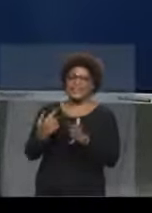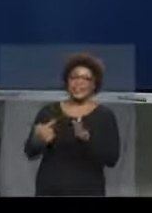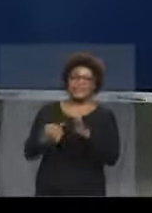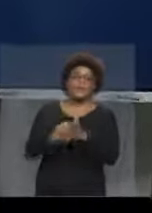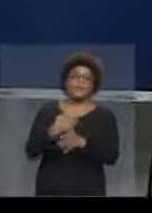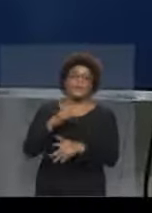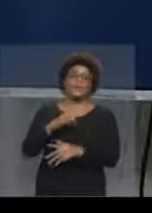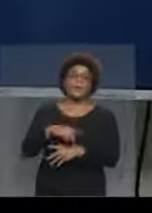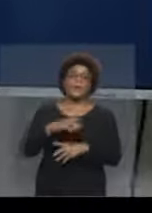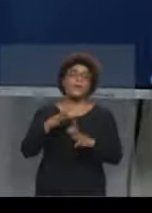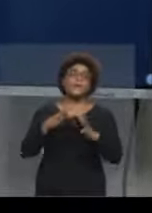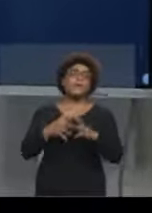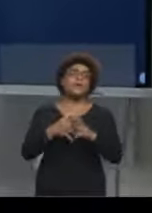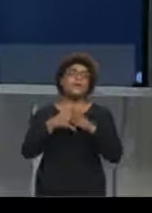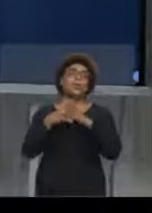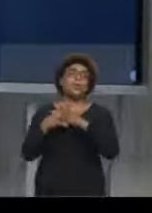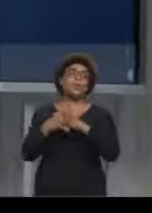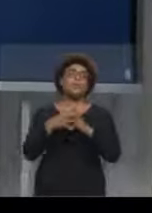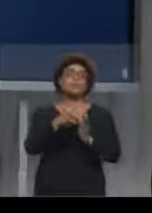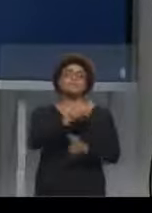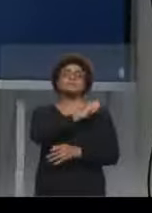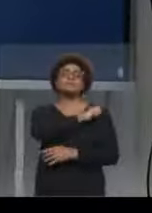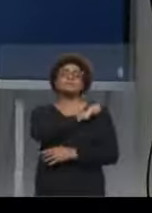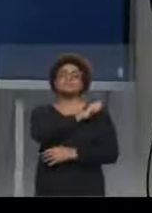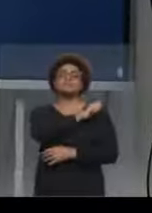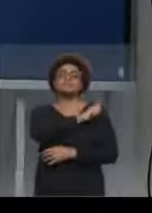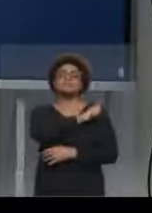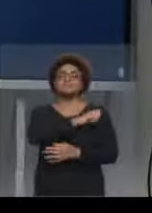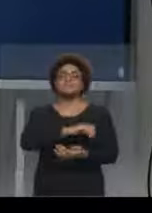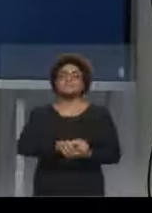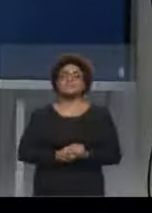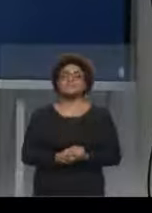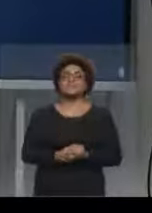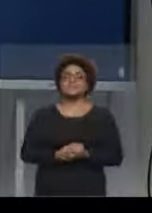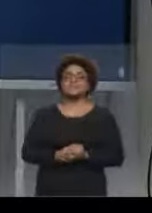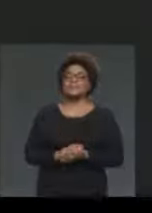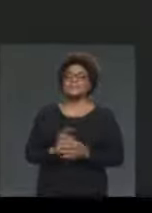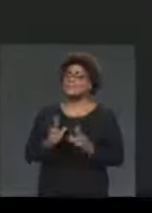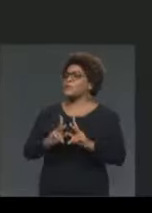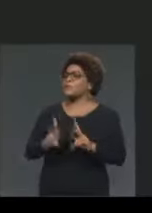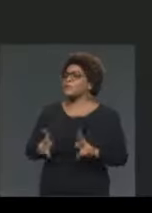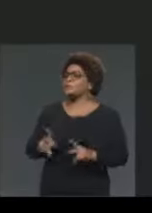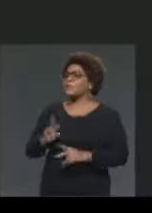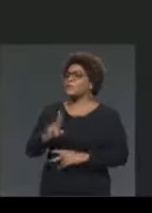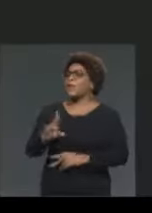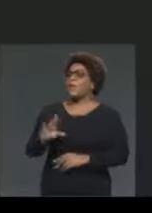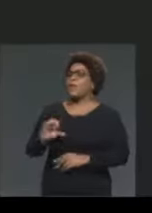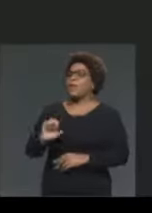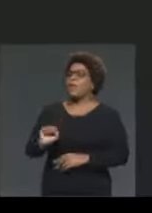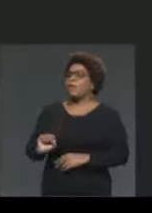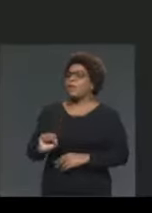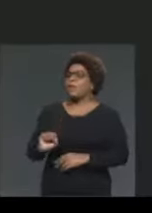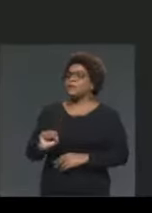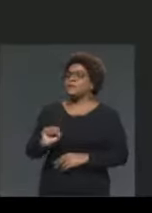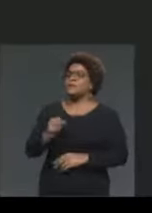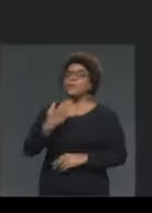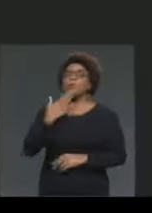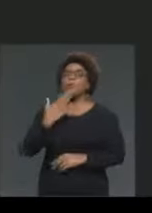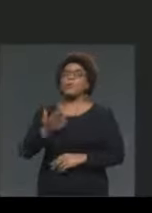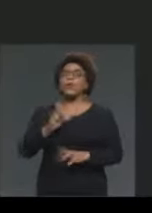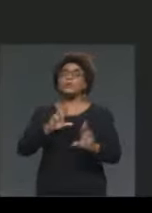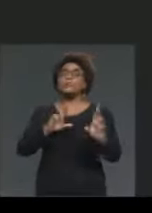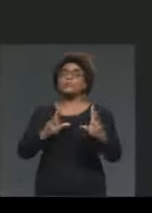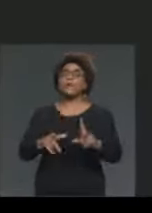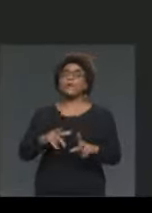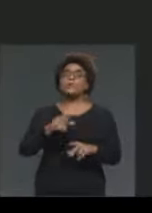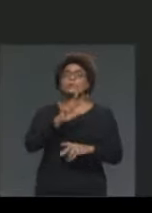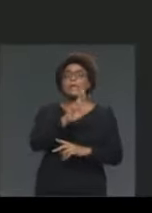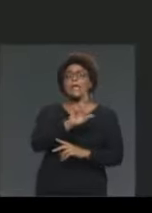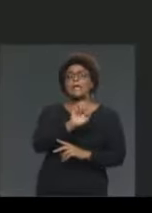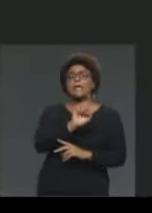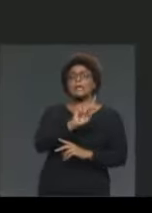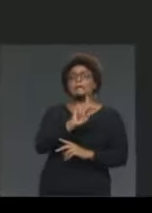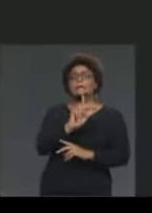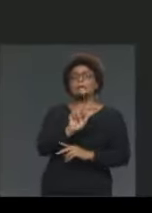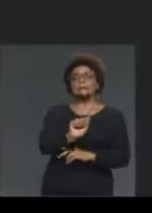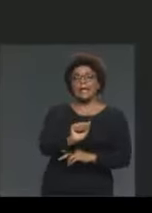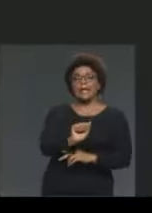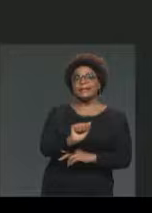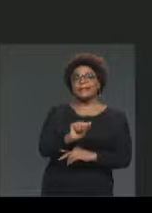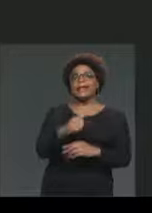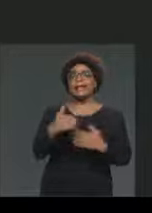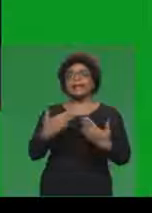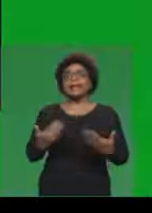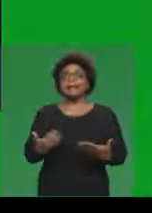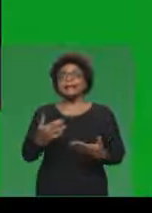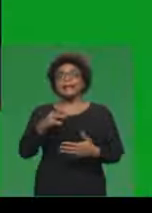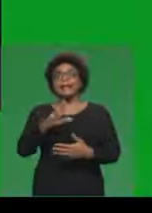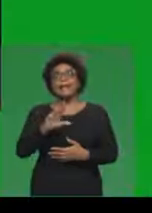uma dúvida de 8º ano. Professora Rose, qual a diferença entre resenha e resumo? Nossa, e